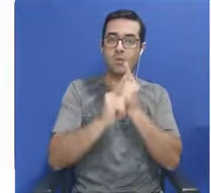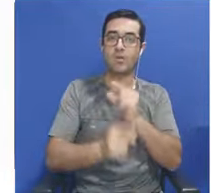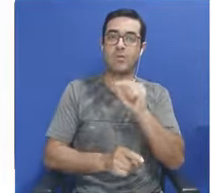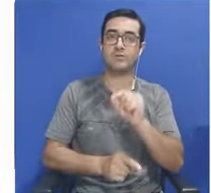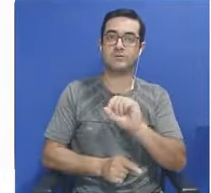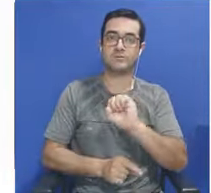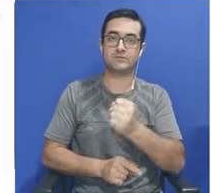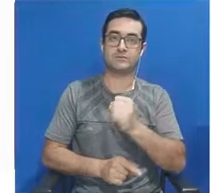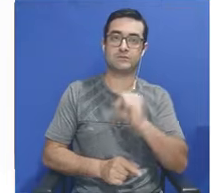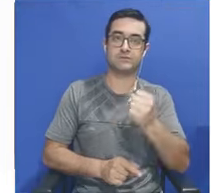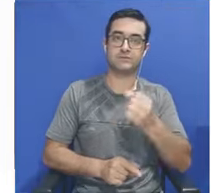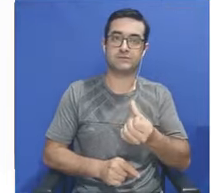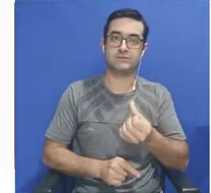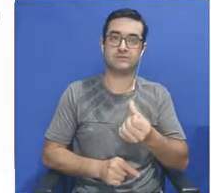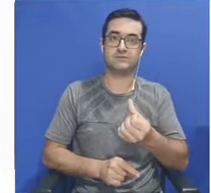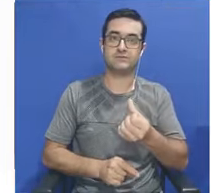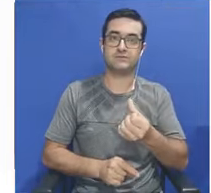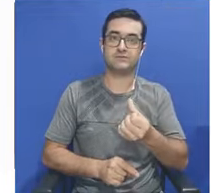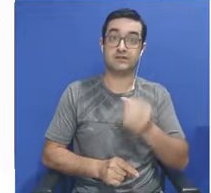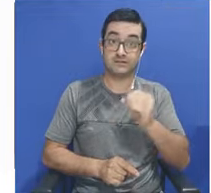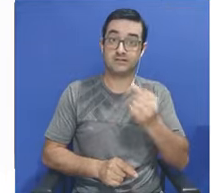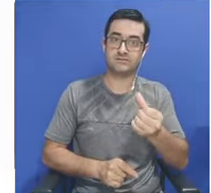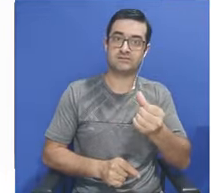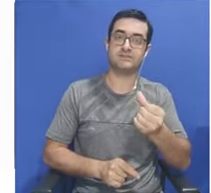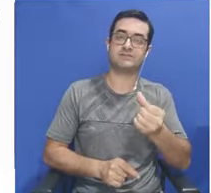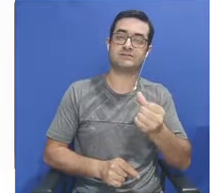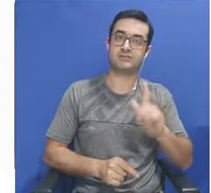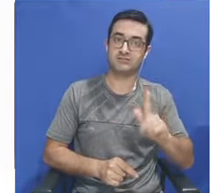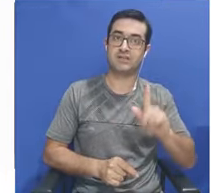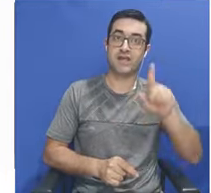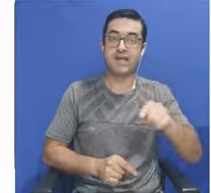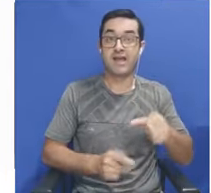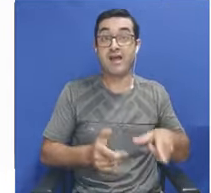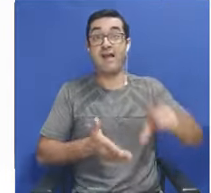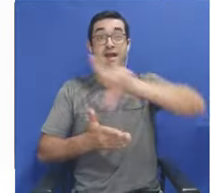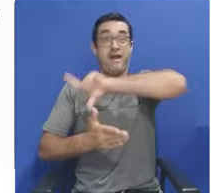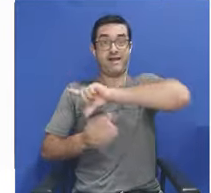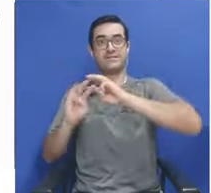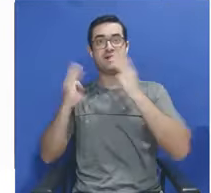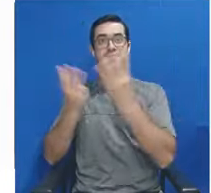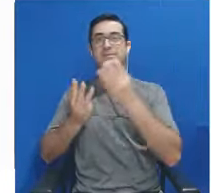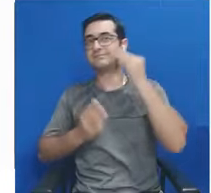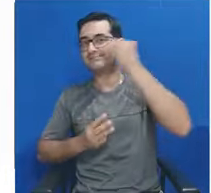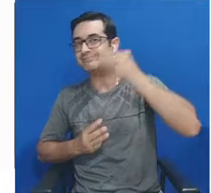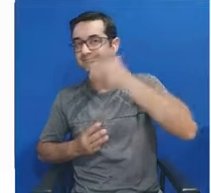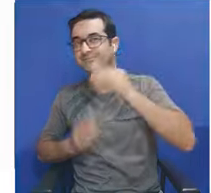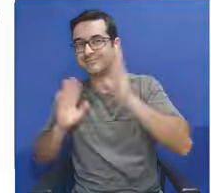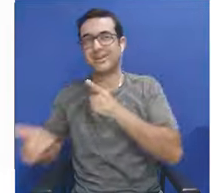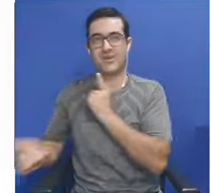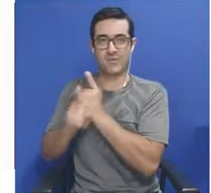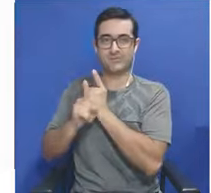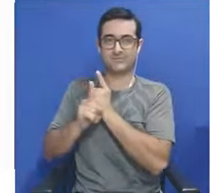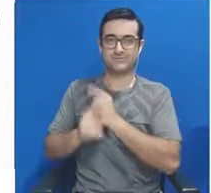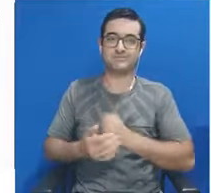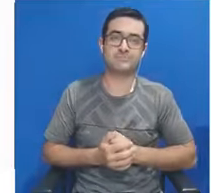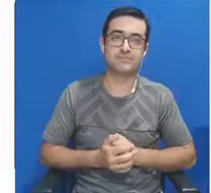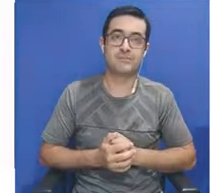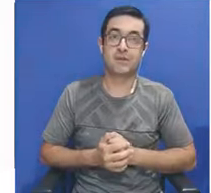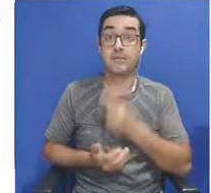massa da fórmula empírica que eu encontrei anteriormente. E equipamento me disse que a massa dele